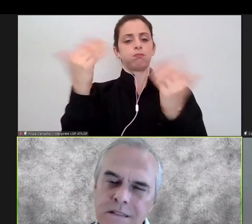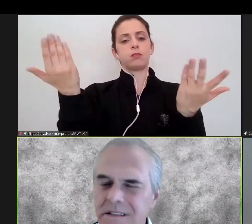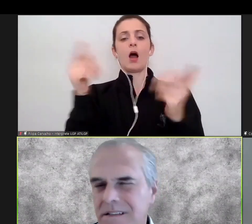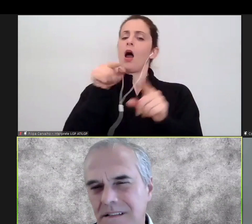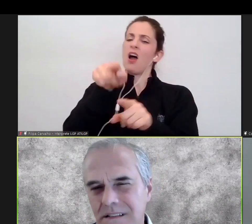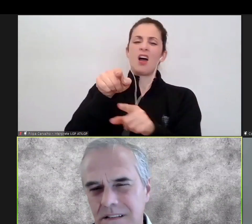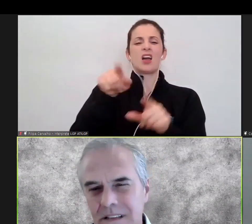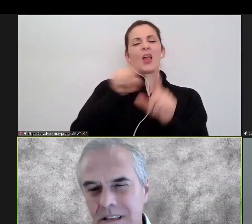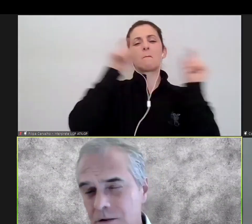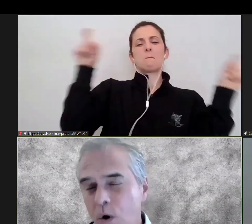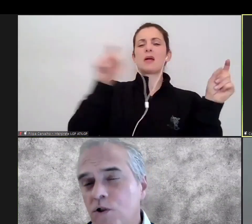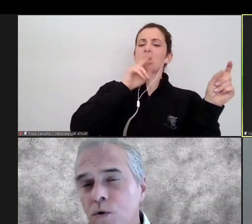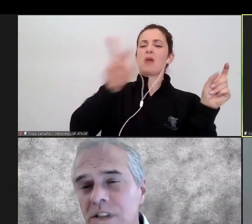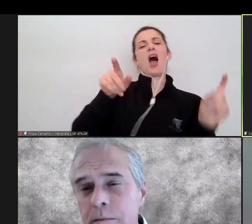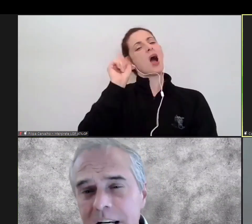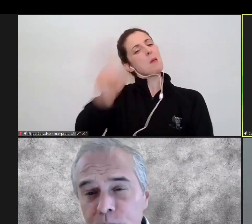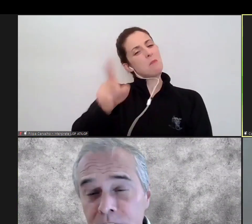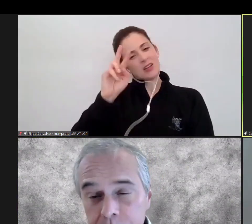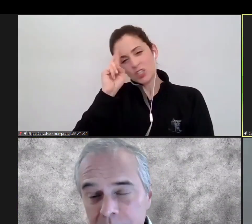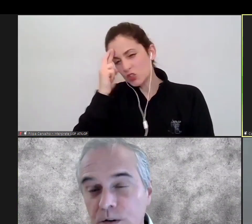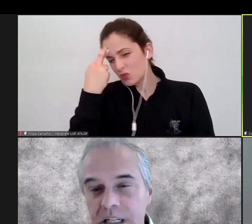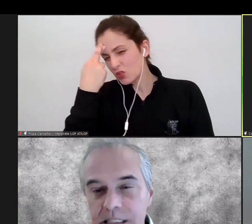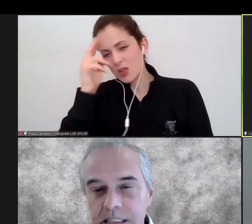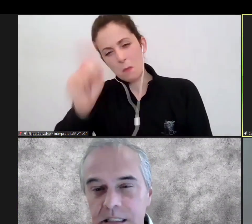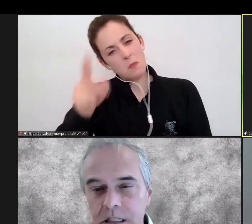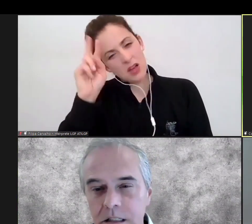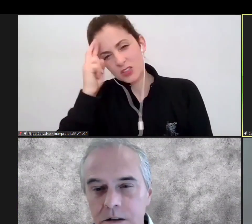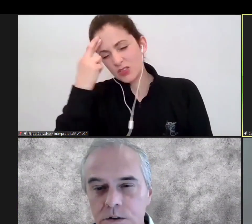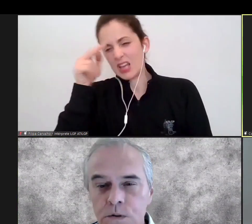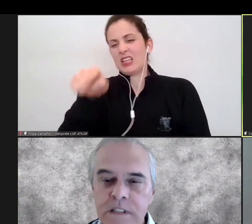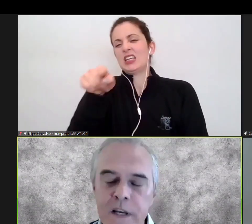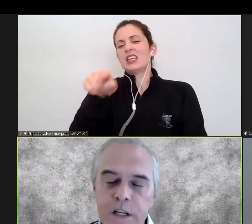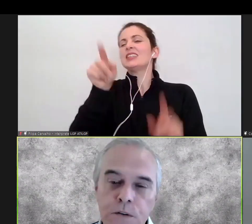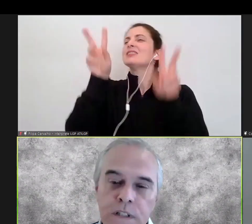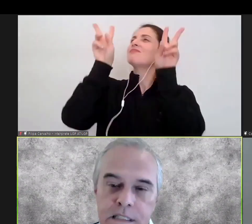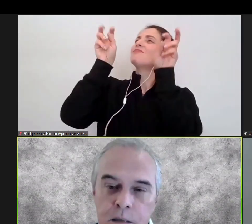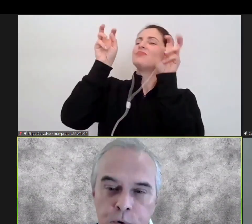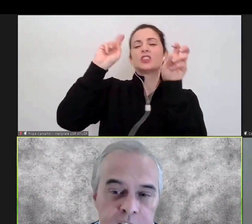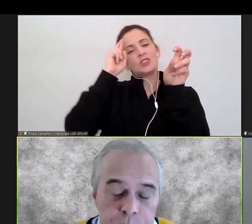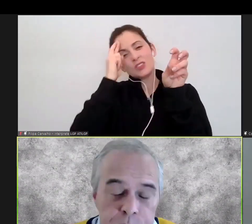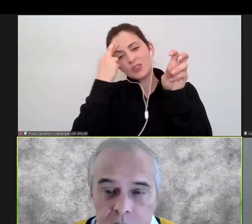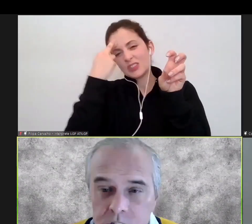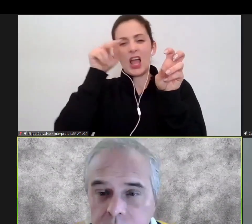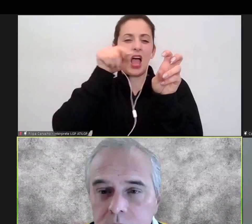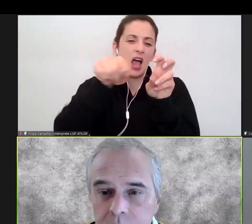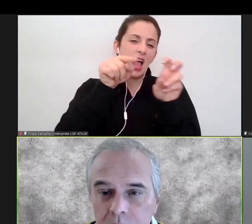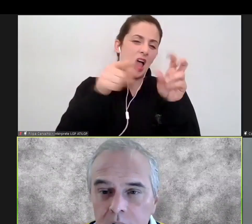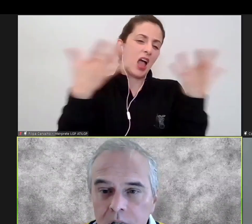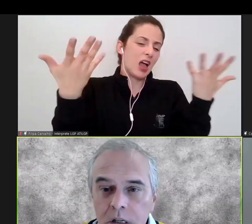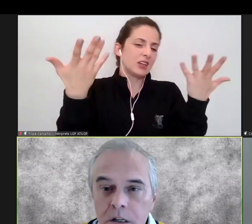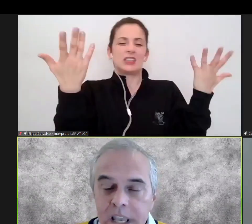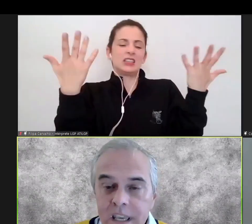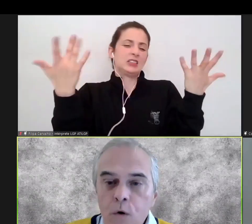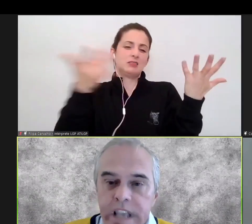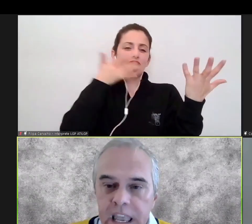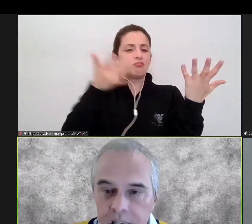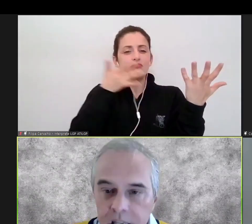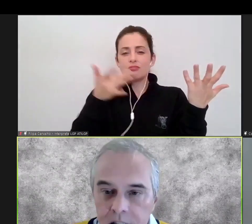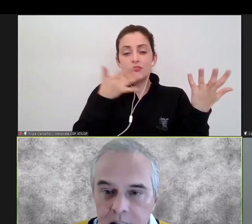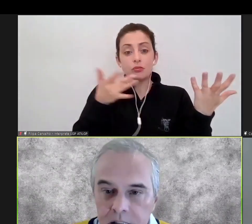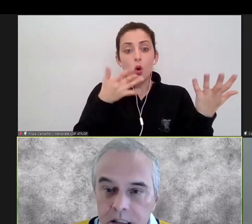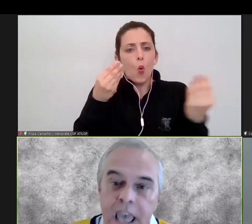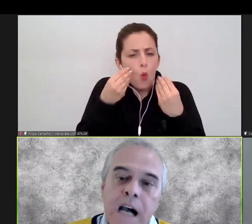esforçar. O discurso da meritocracia. O discurso da meritocracia, por vezes, vira um ridículo. Como é que